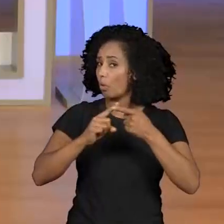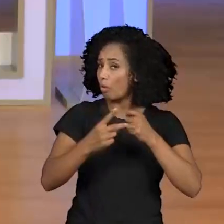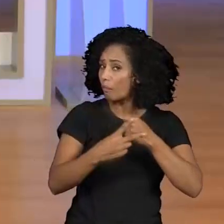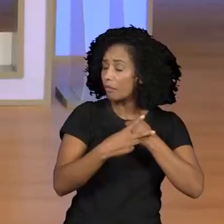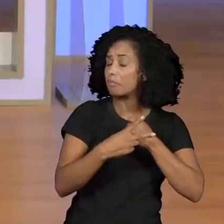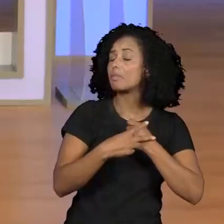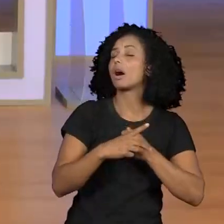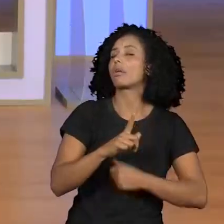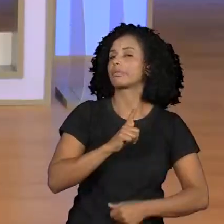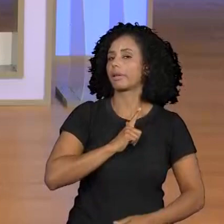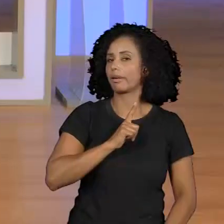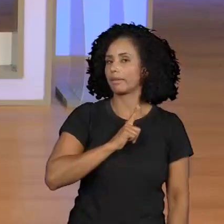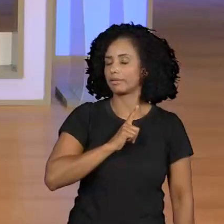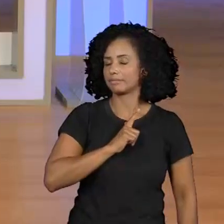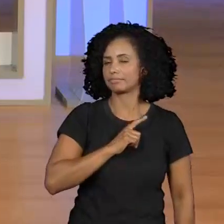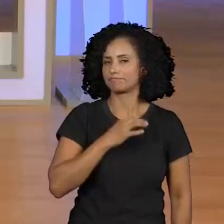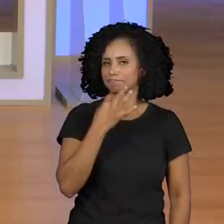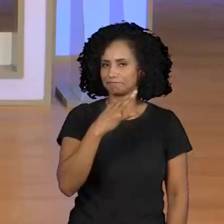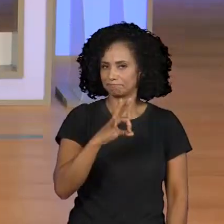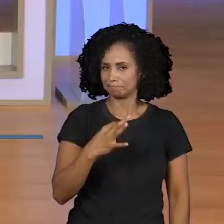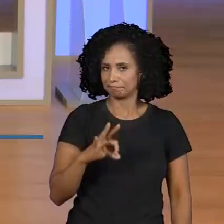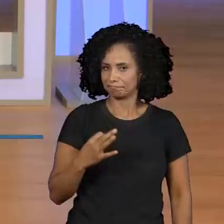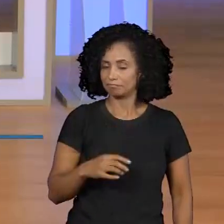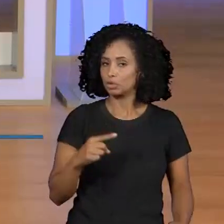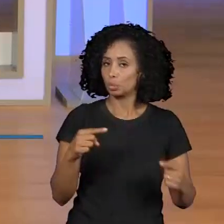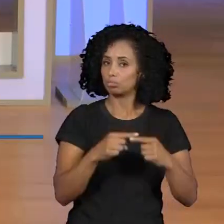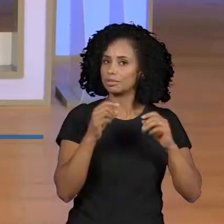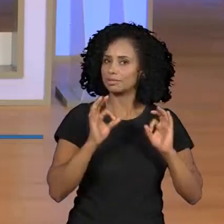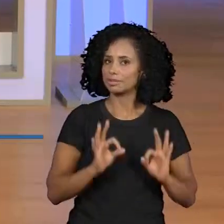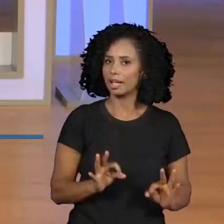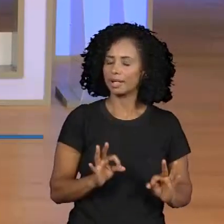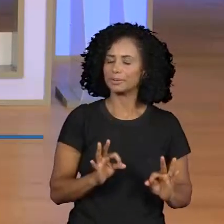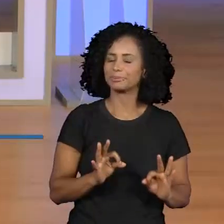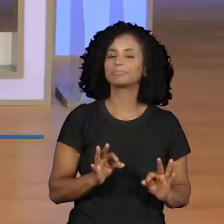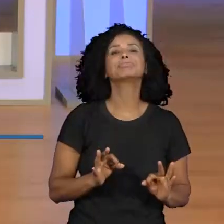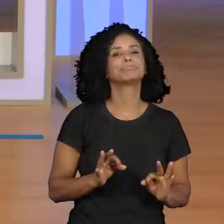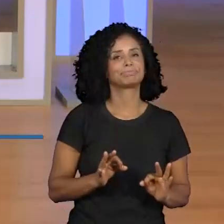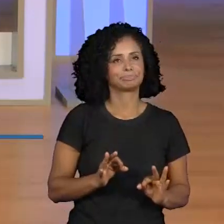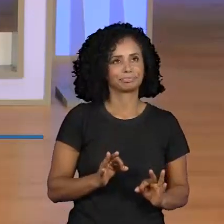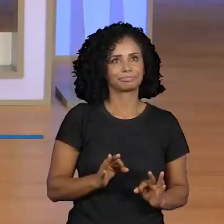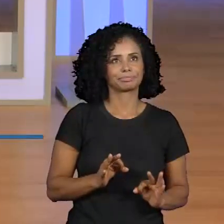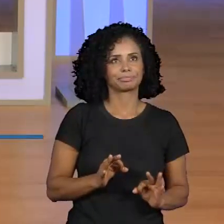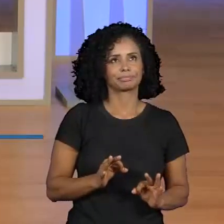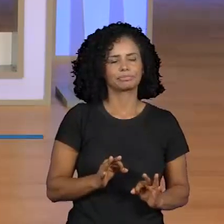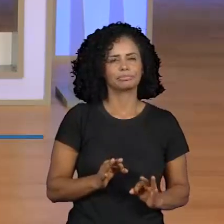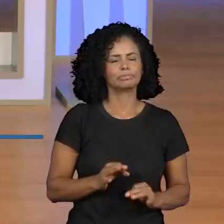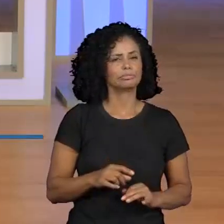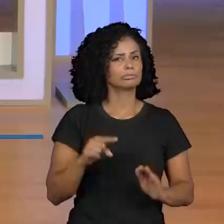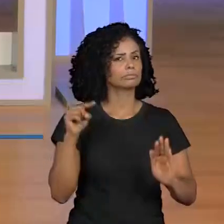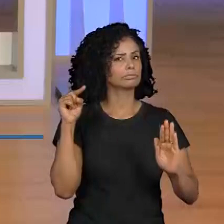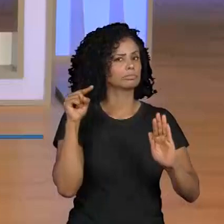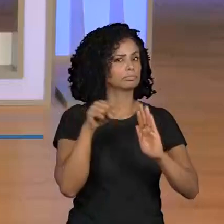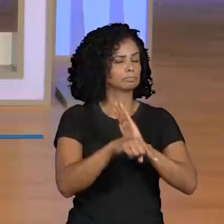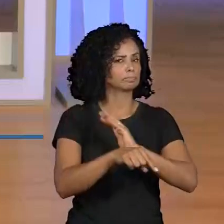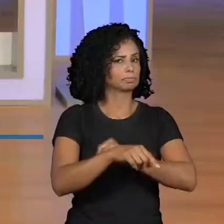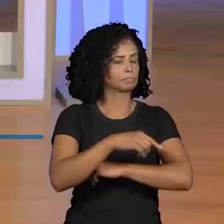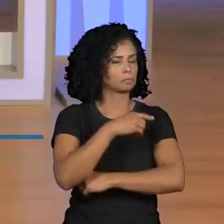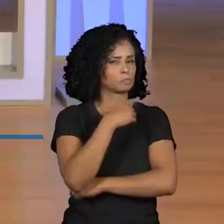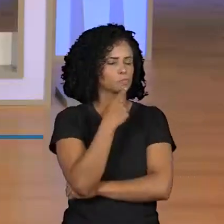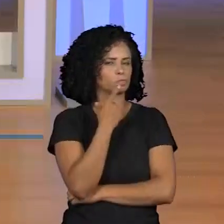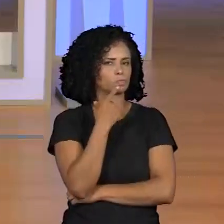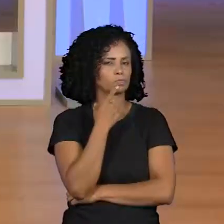verbais corrigidas e aí dá sentido né ao que nós lemos o e agora vou para o próximo desafio